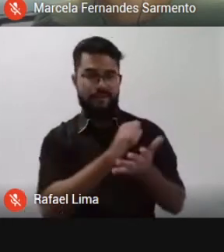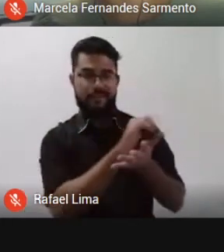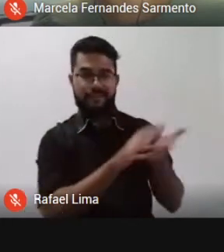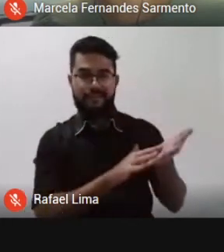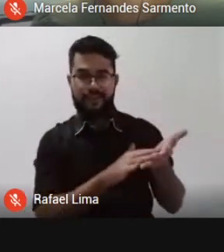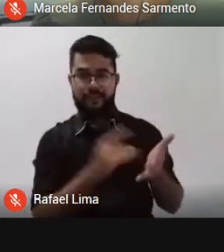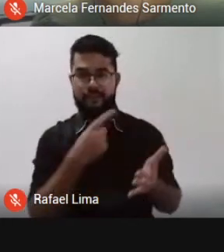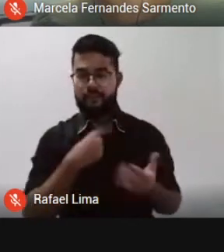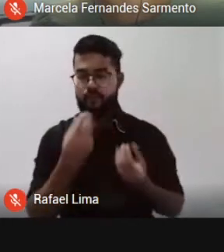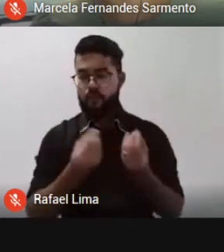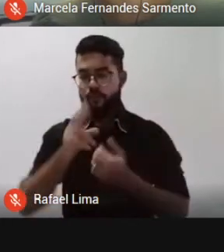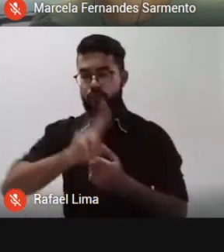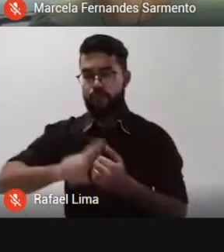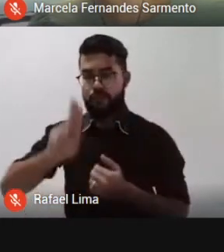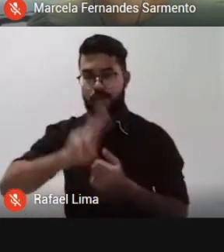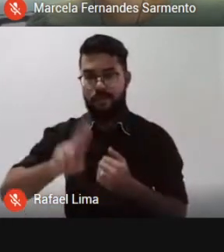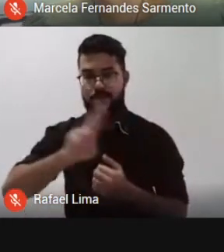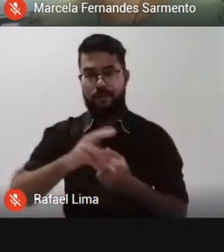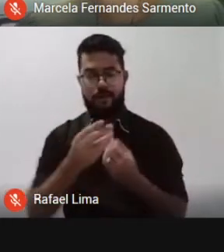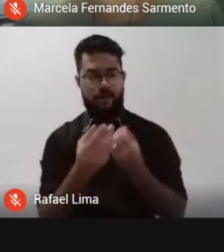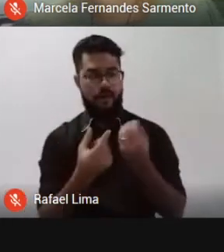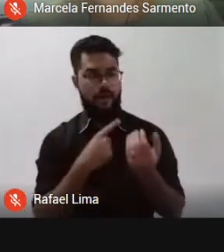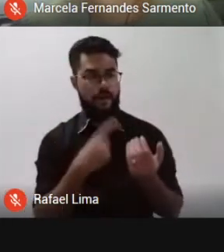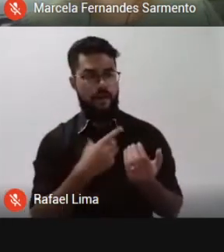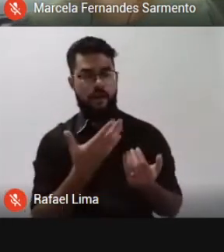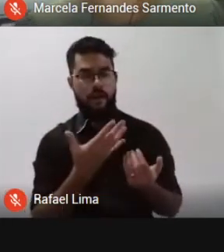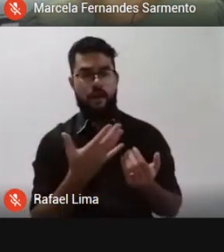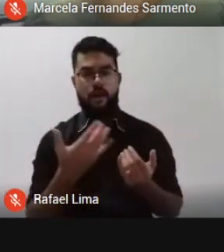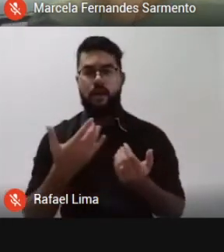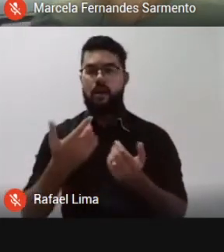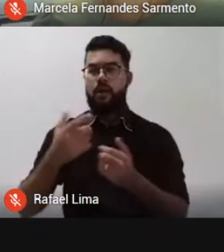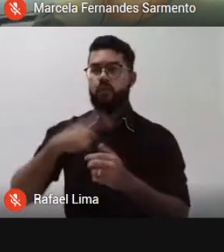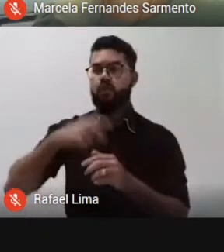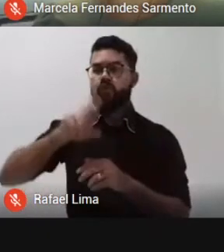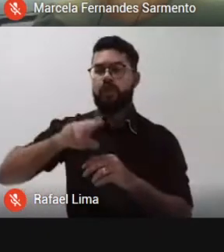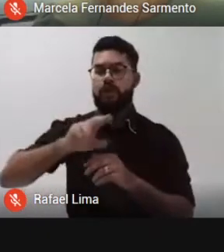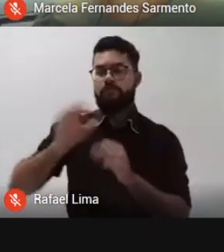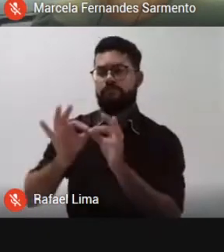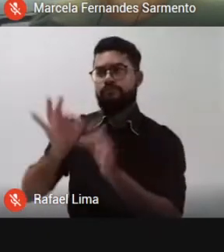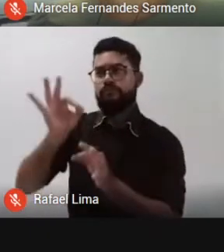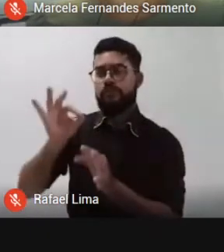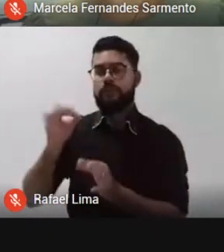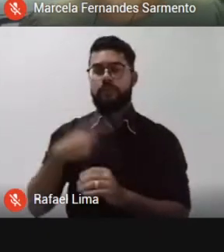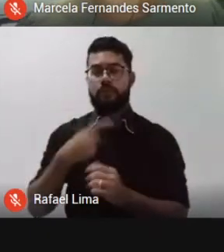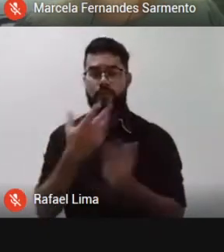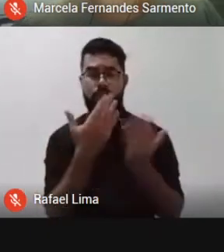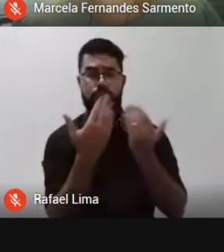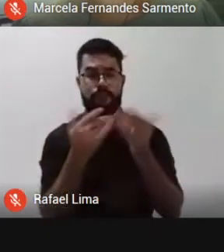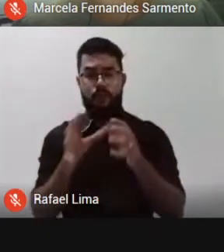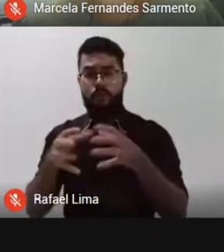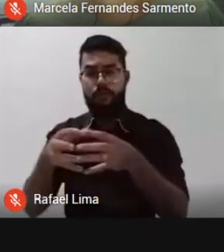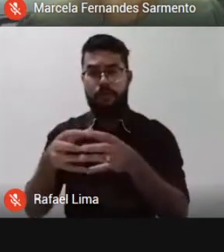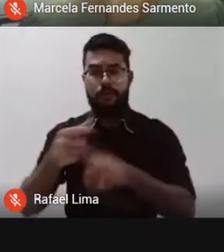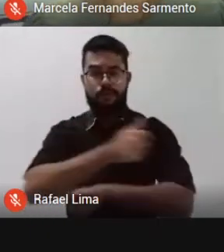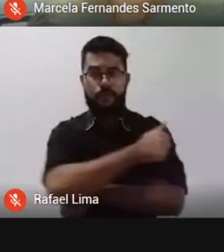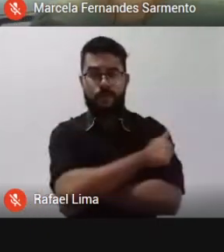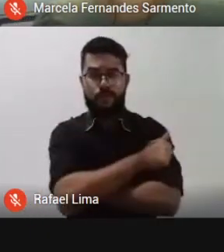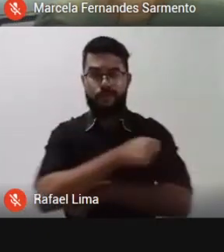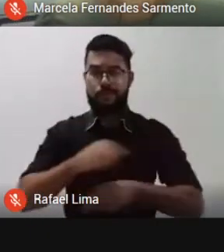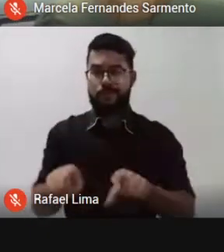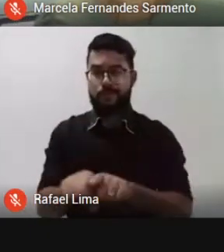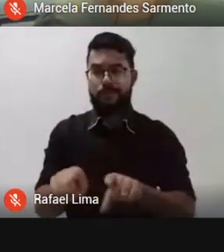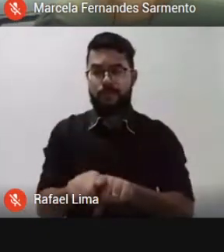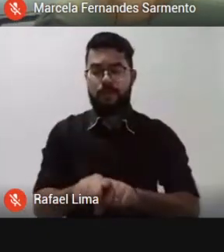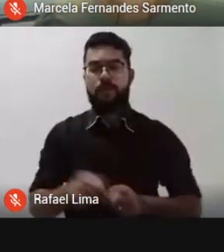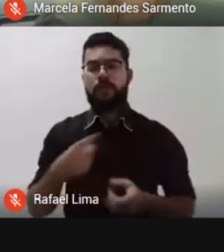forma igual, né? A gente tem aqui duas mesas altas, justamente pela conversa com a comunidade, com os alunos, que gostariam de uma área